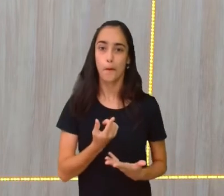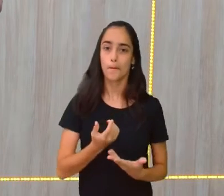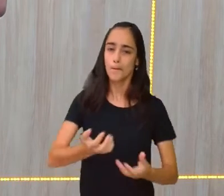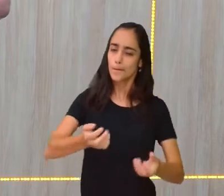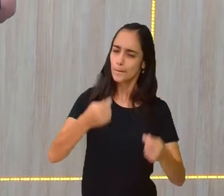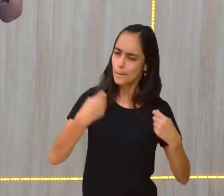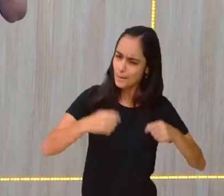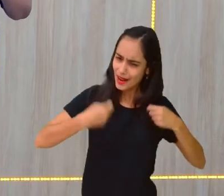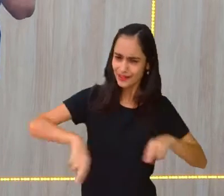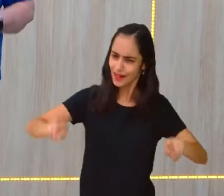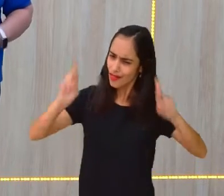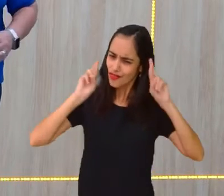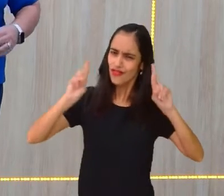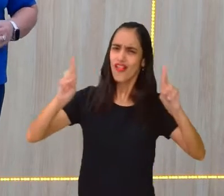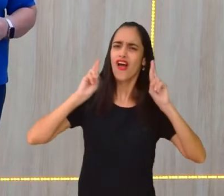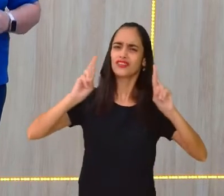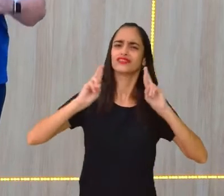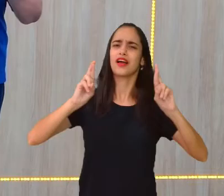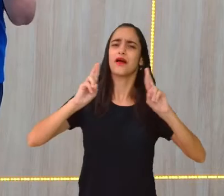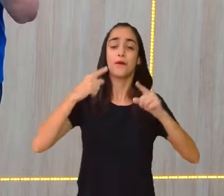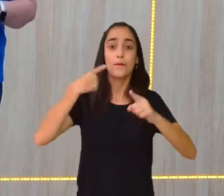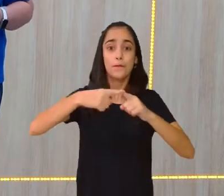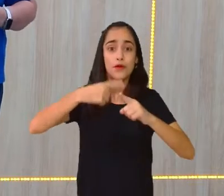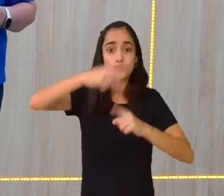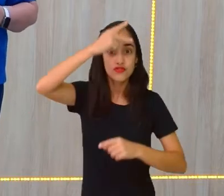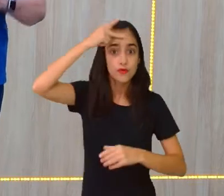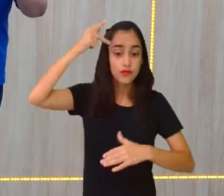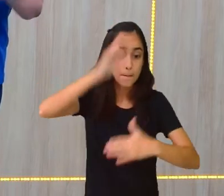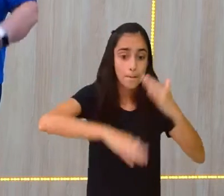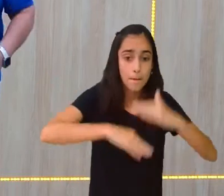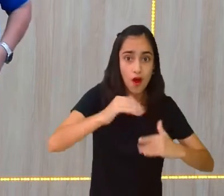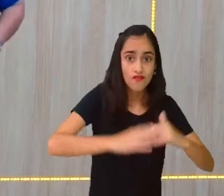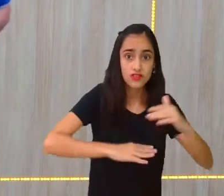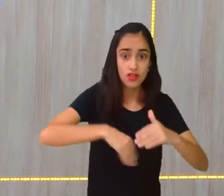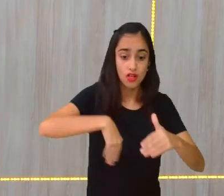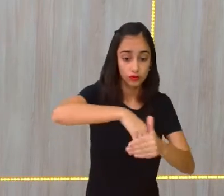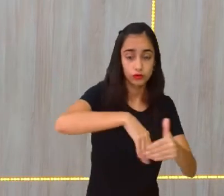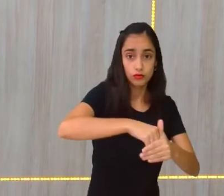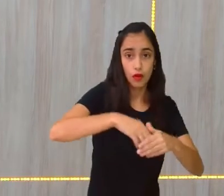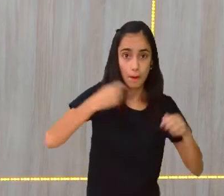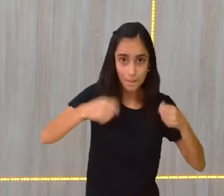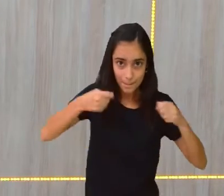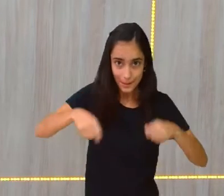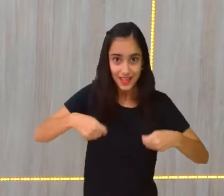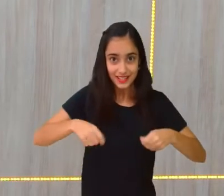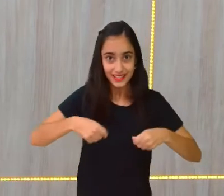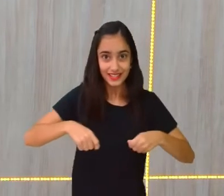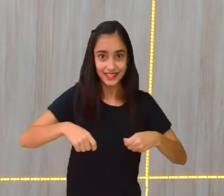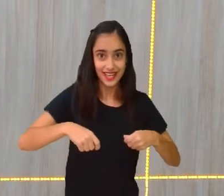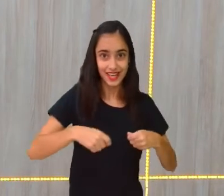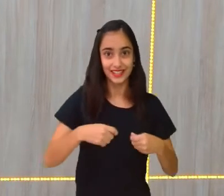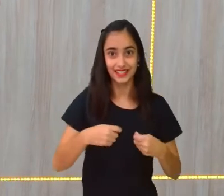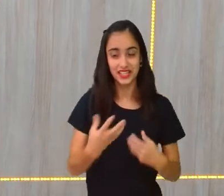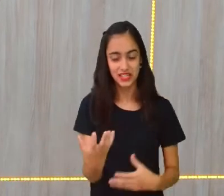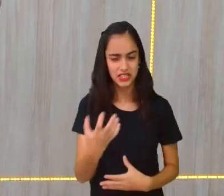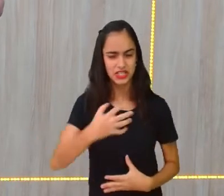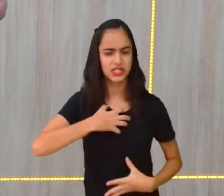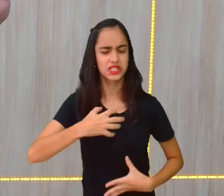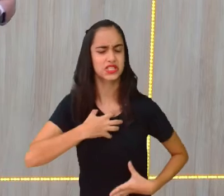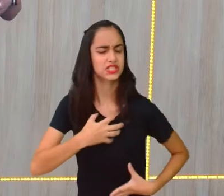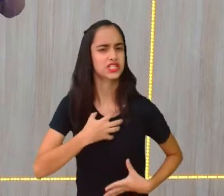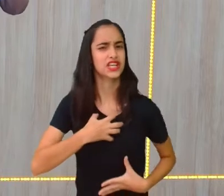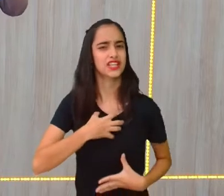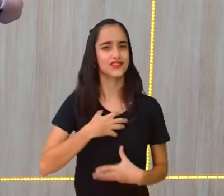Os jogadores precisam dessa energia, precisam dessa força que a gente vai dar através aí da nossa alegria, do nosso calor